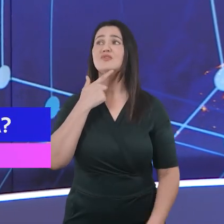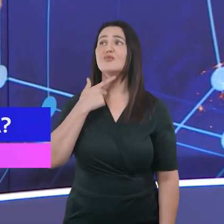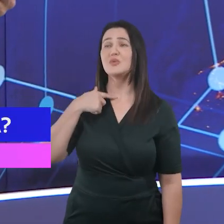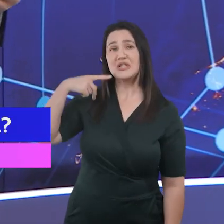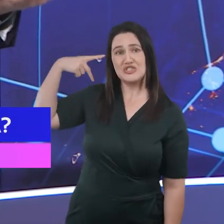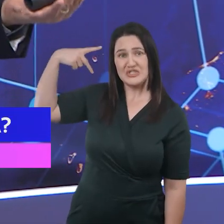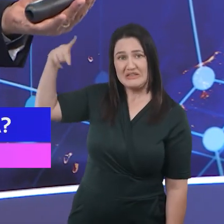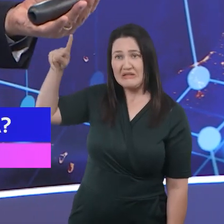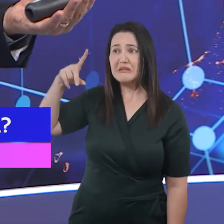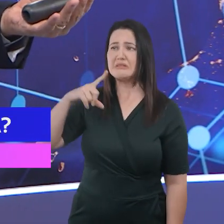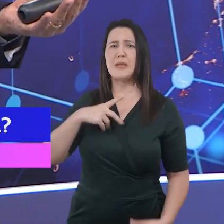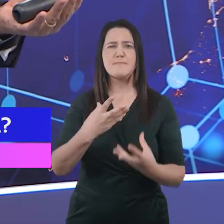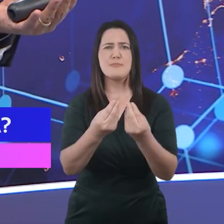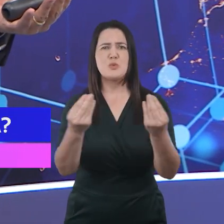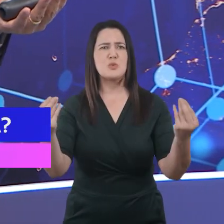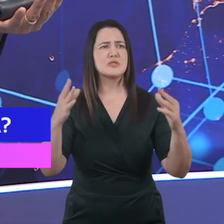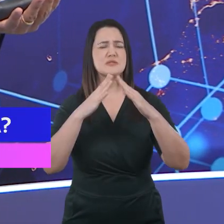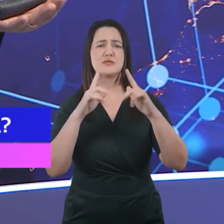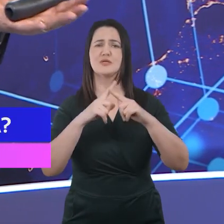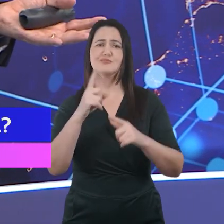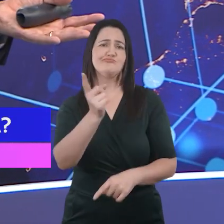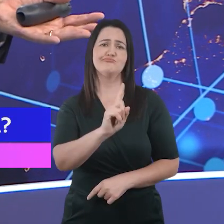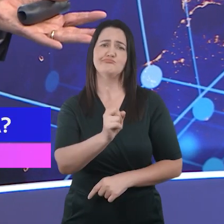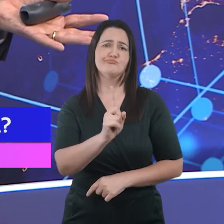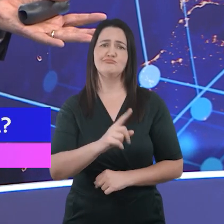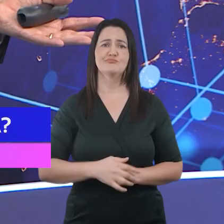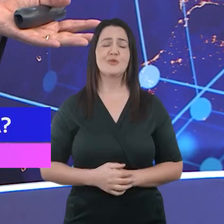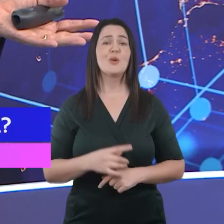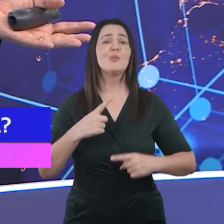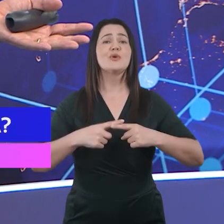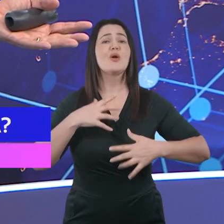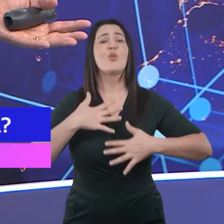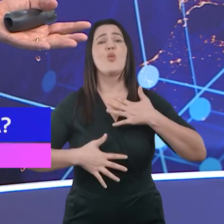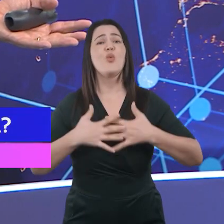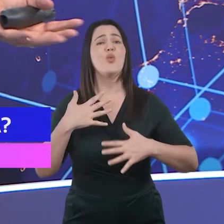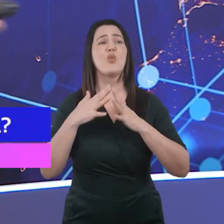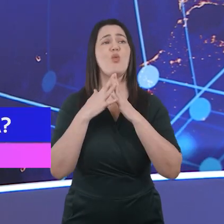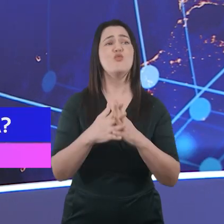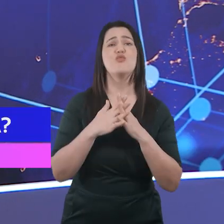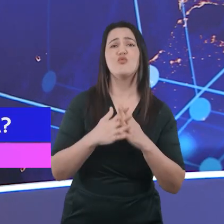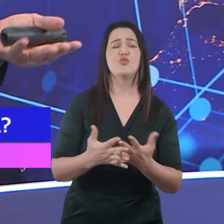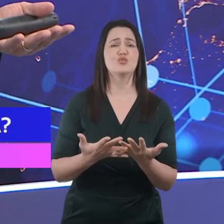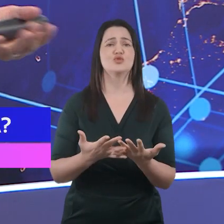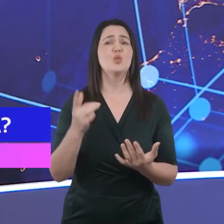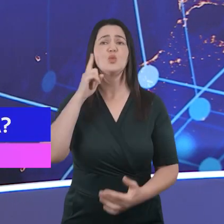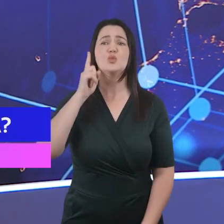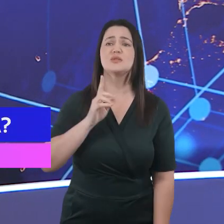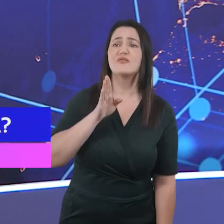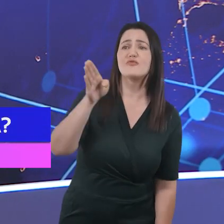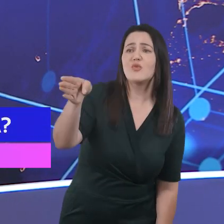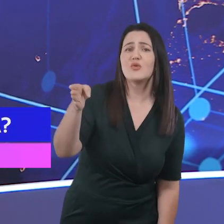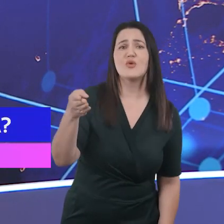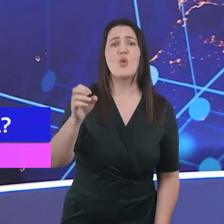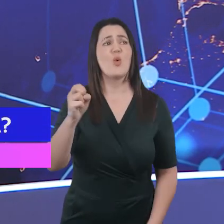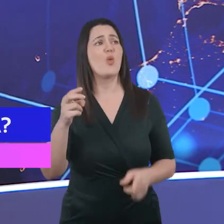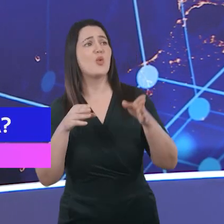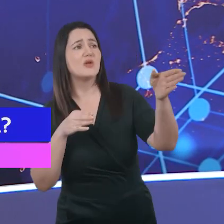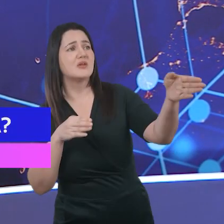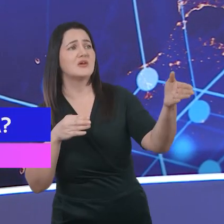porque elas acabam confundindo as pessoas. Muitas não sabem para onde ir, porque tem tanta opção que elas